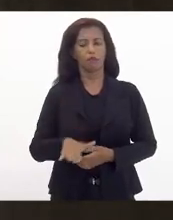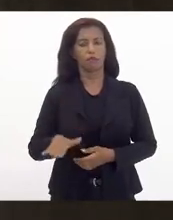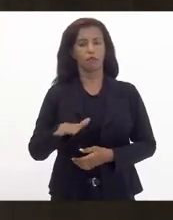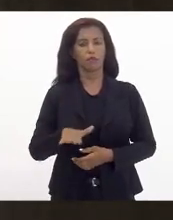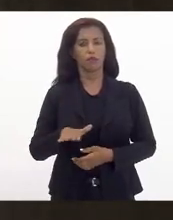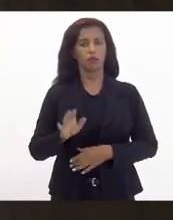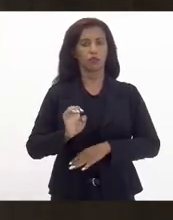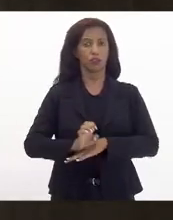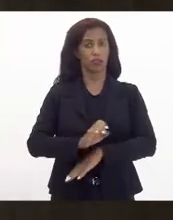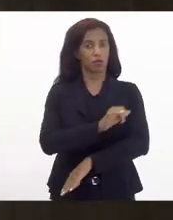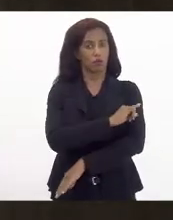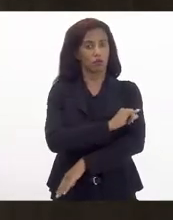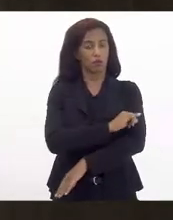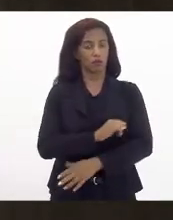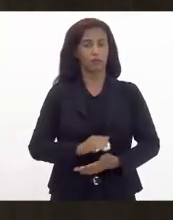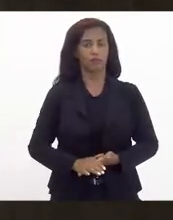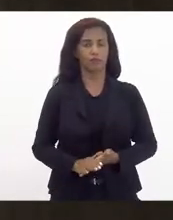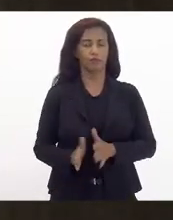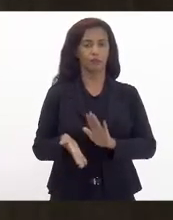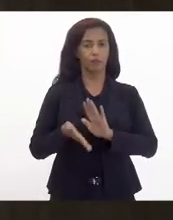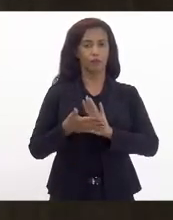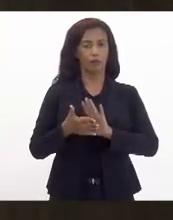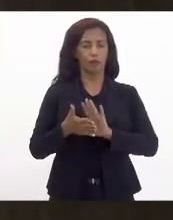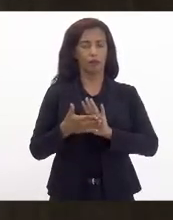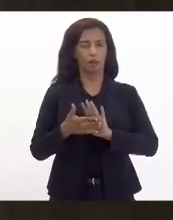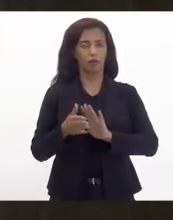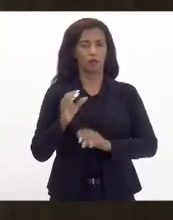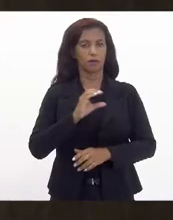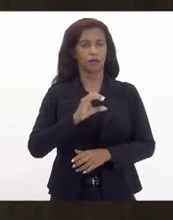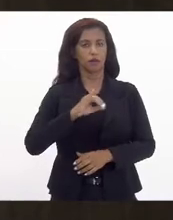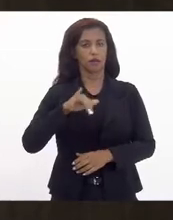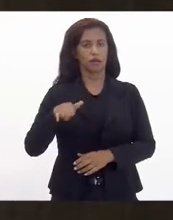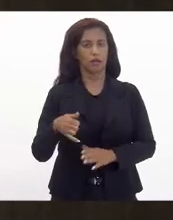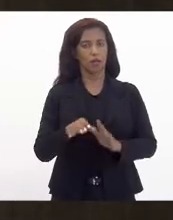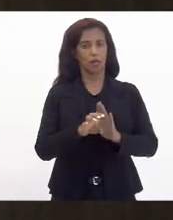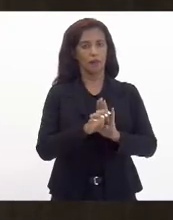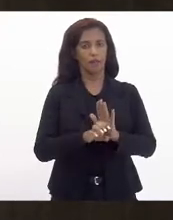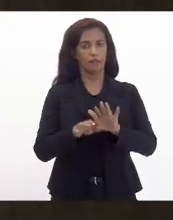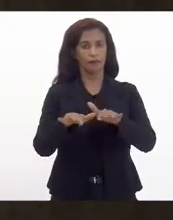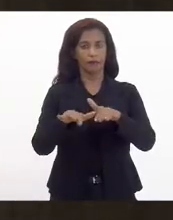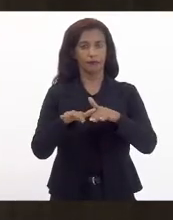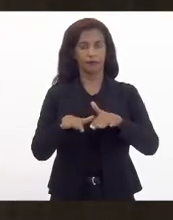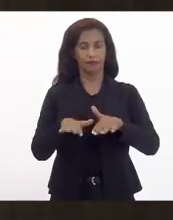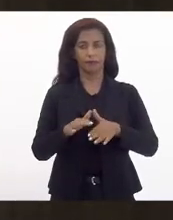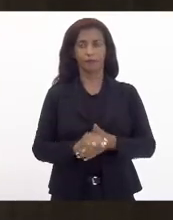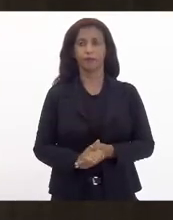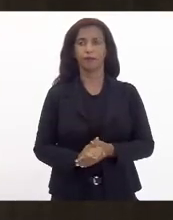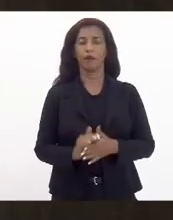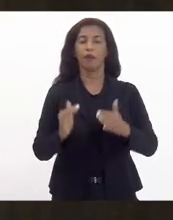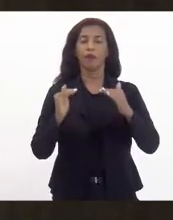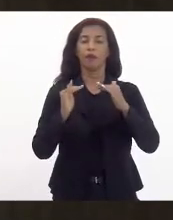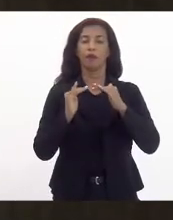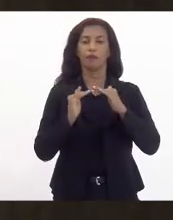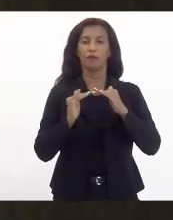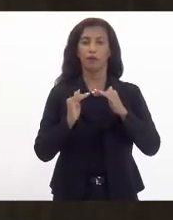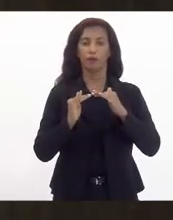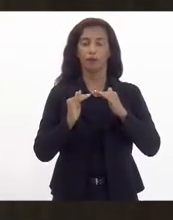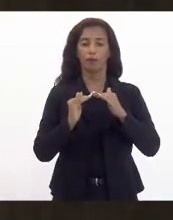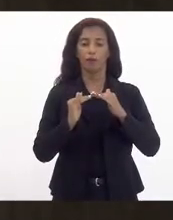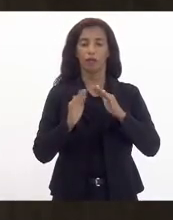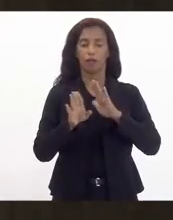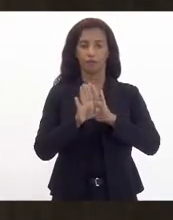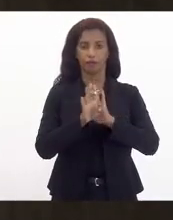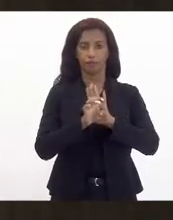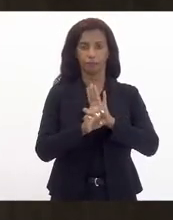estado do Rio de Janeiro o parecer da ccj sem emendas de plenário é favorável